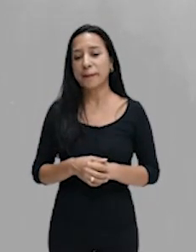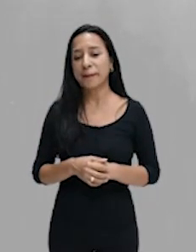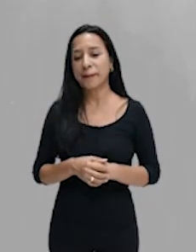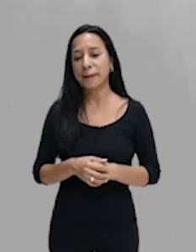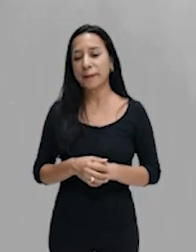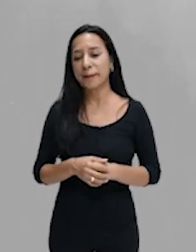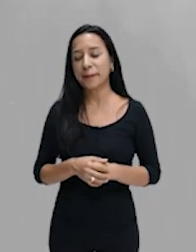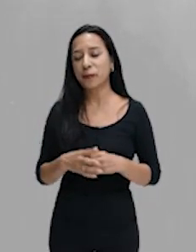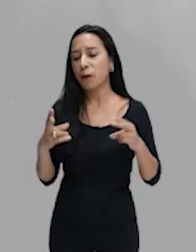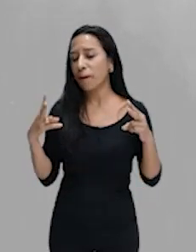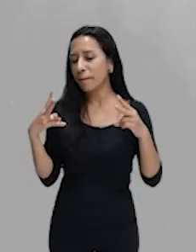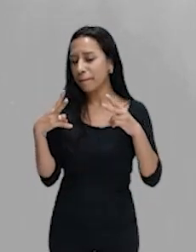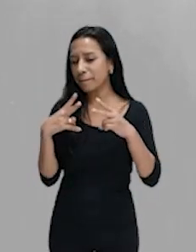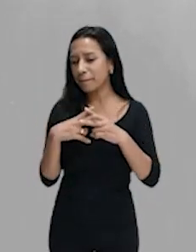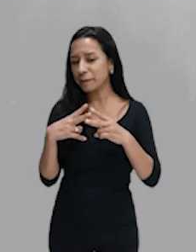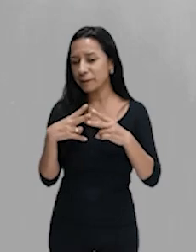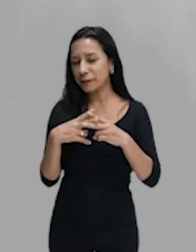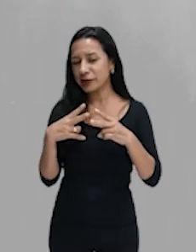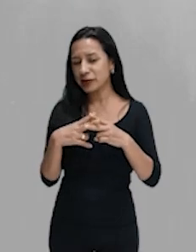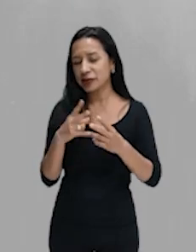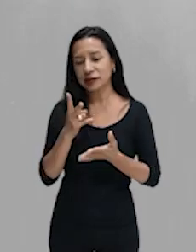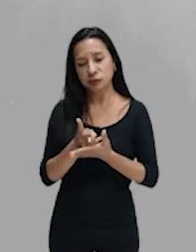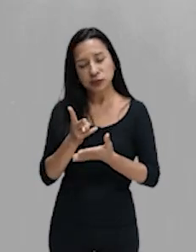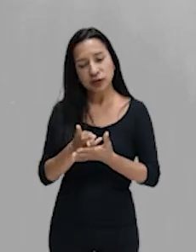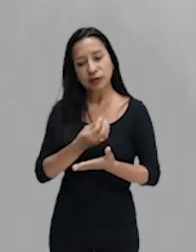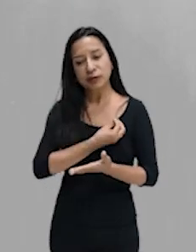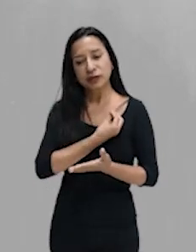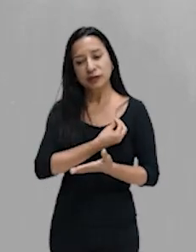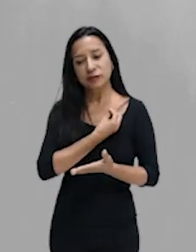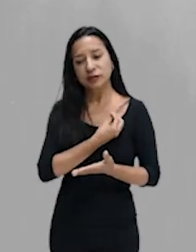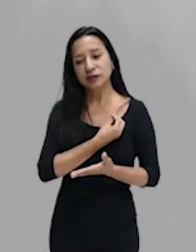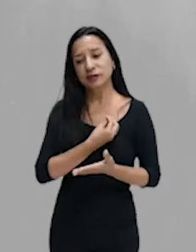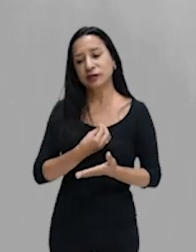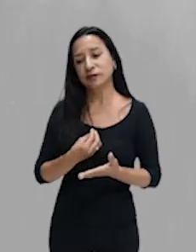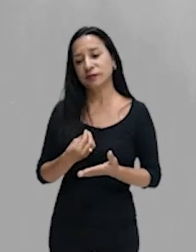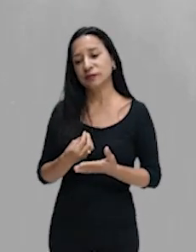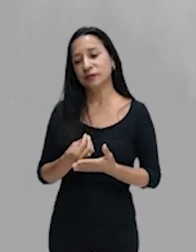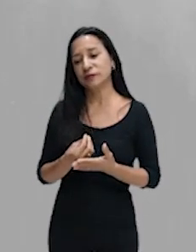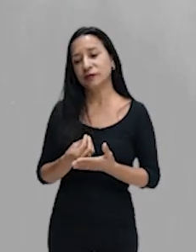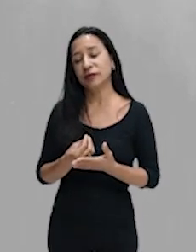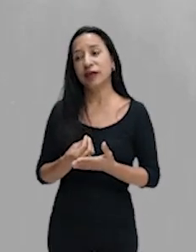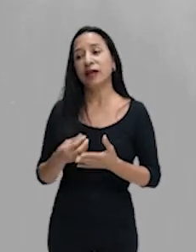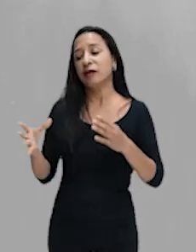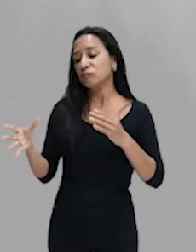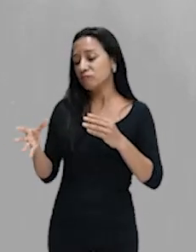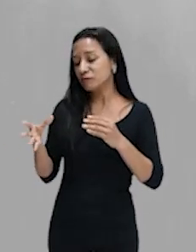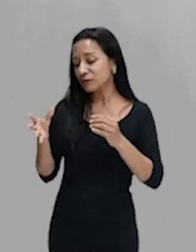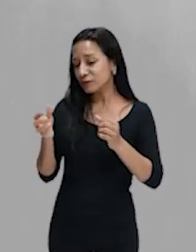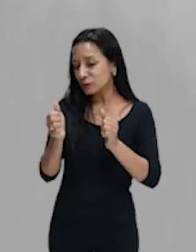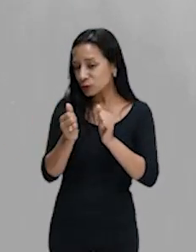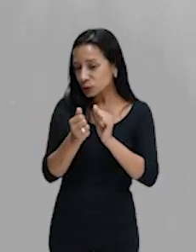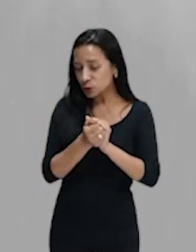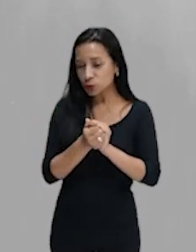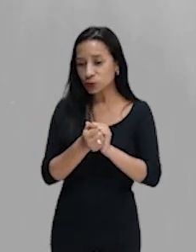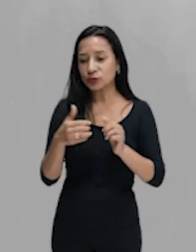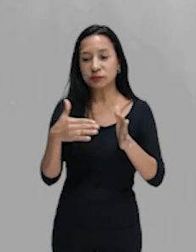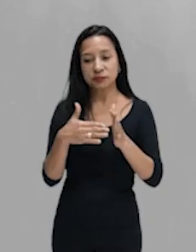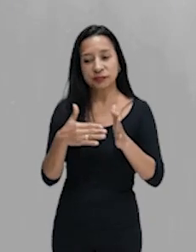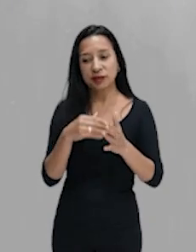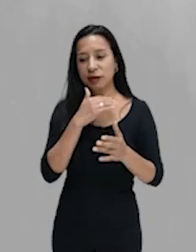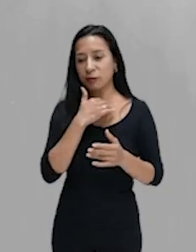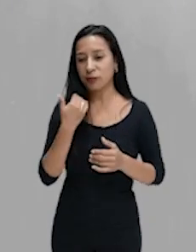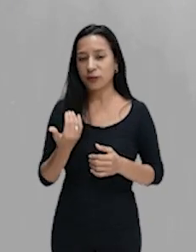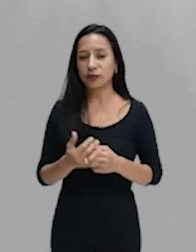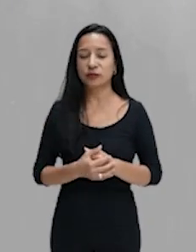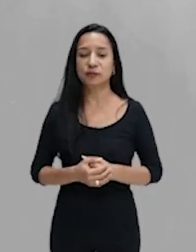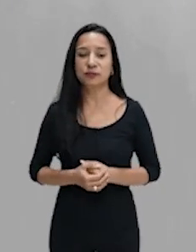Como é que se deu a morte de Frida? Estudiosos da vida de Frida afirmam que o casamento conturbado levou o artista a